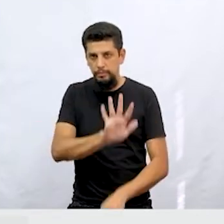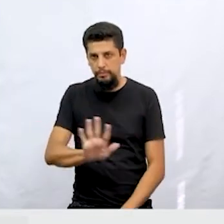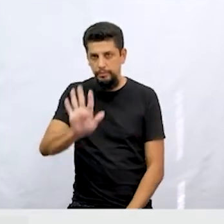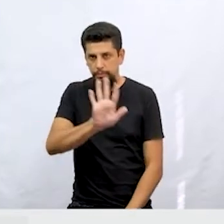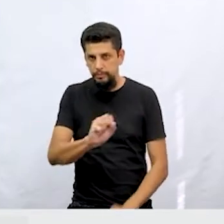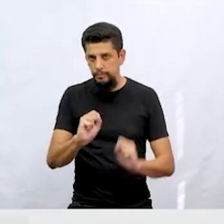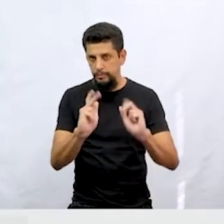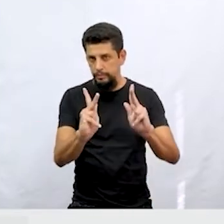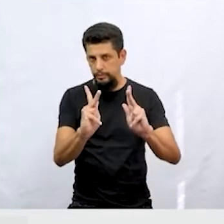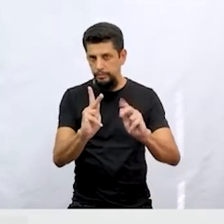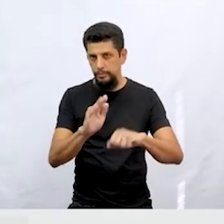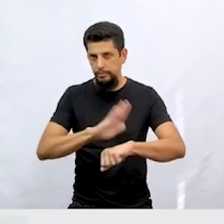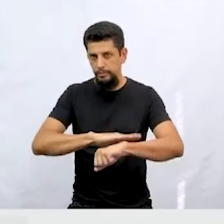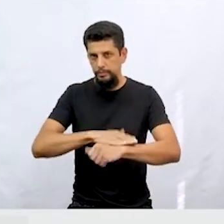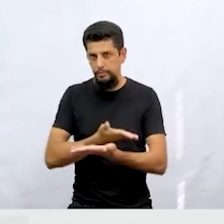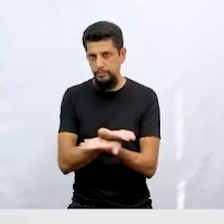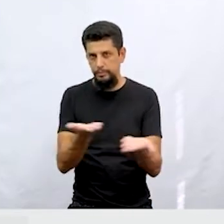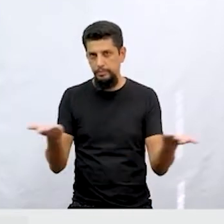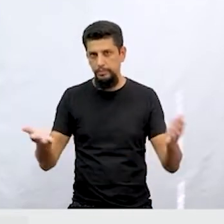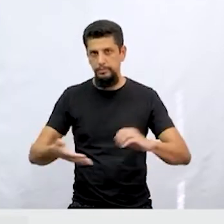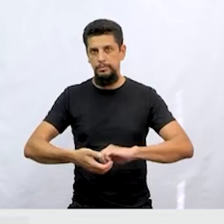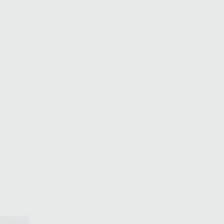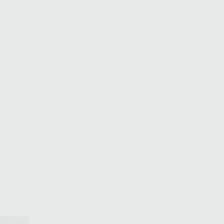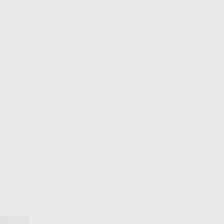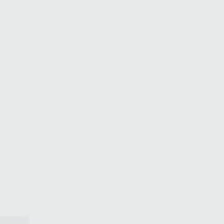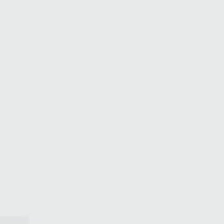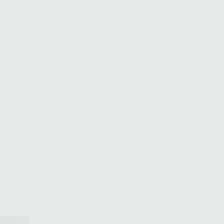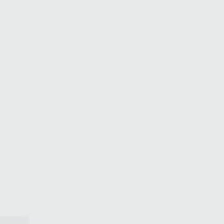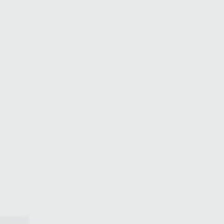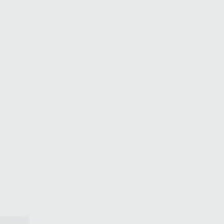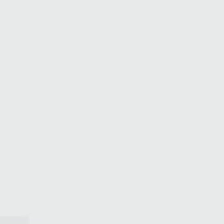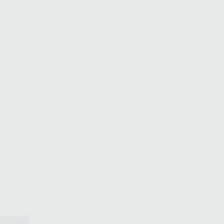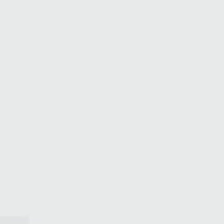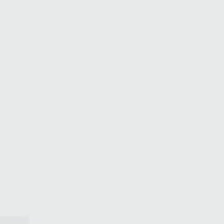observarem a imagem, ok? Tempo para vocês.